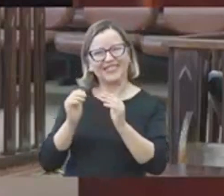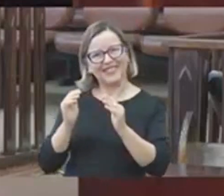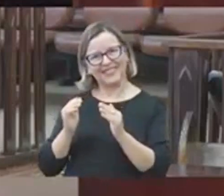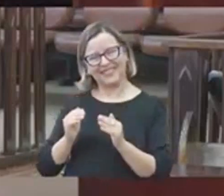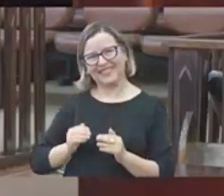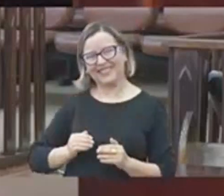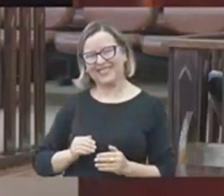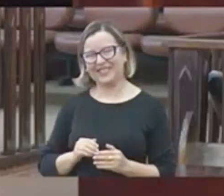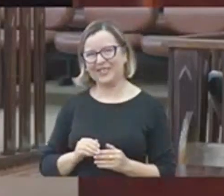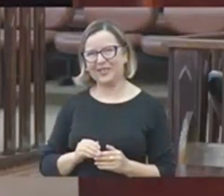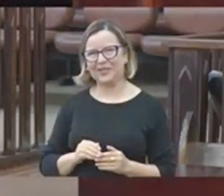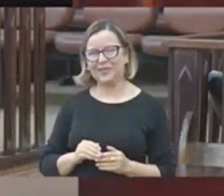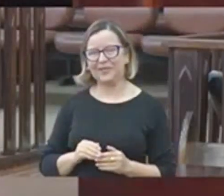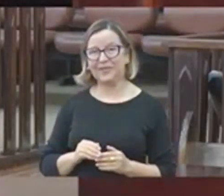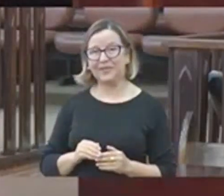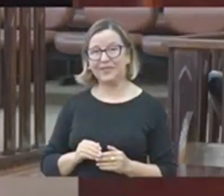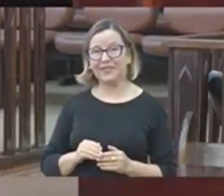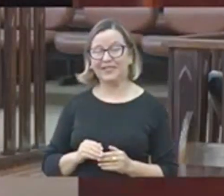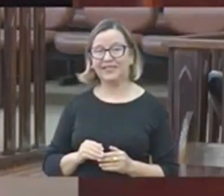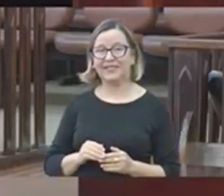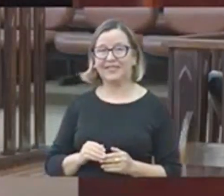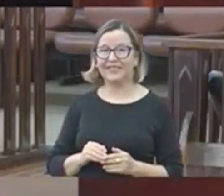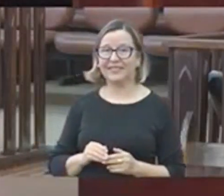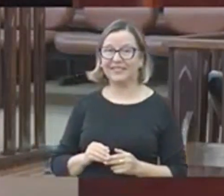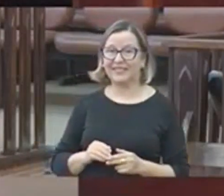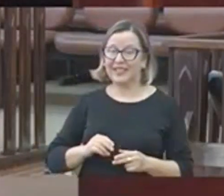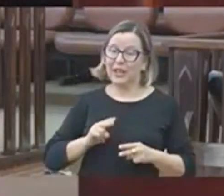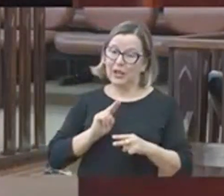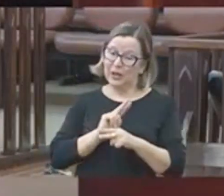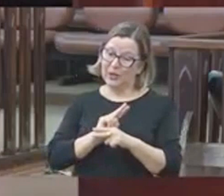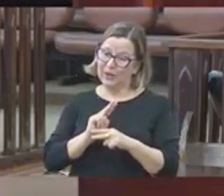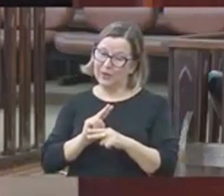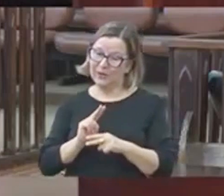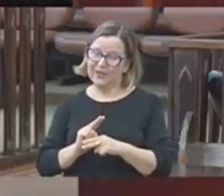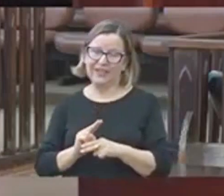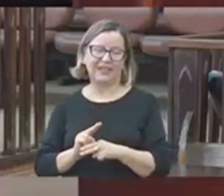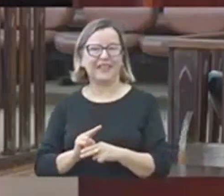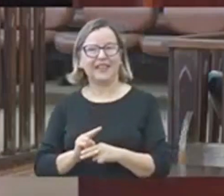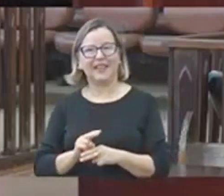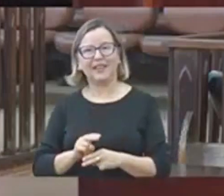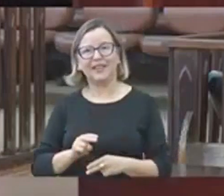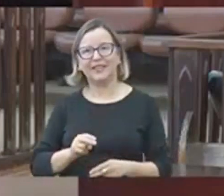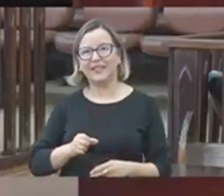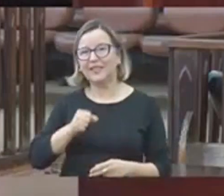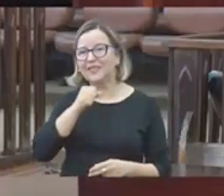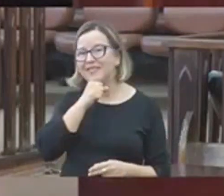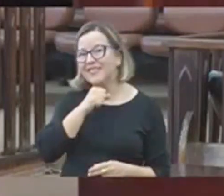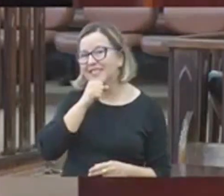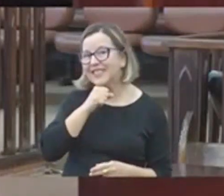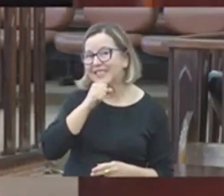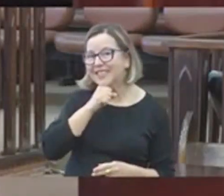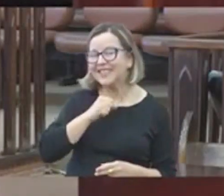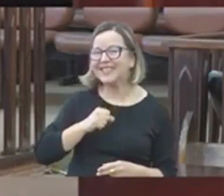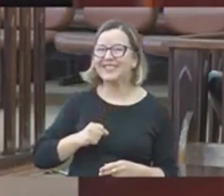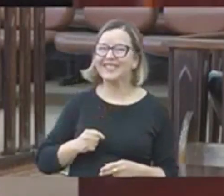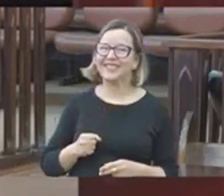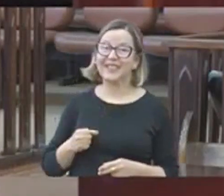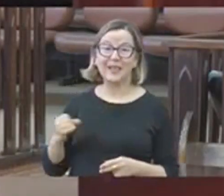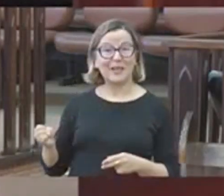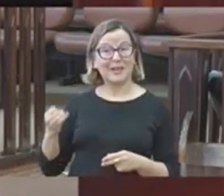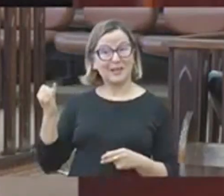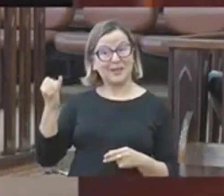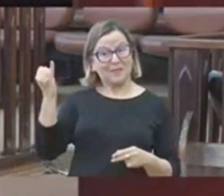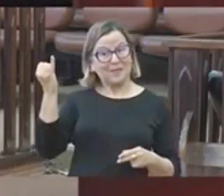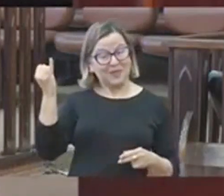sendo já mais velhos, o cuidado das pessoas mais idosas. E é muito importante esse